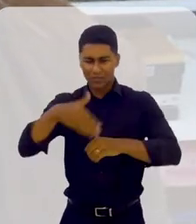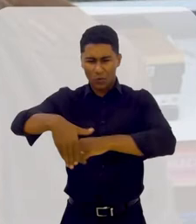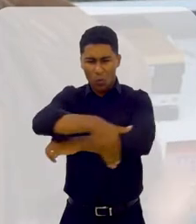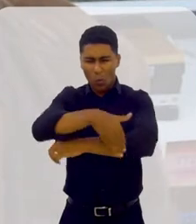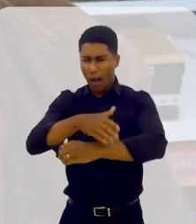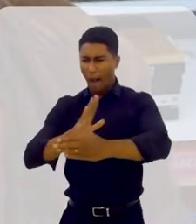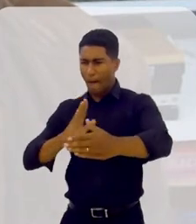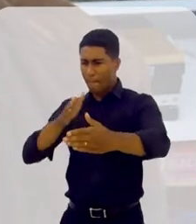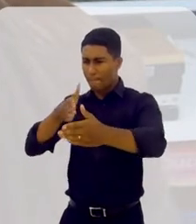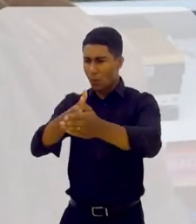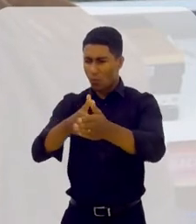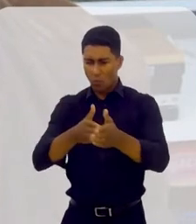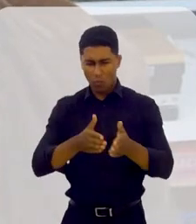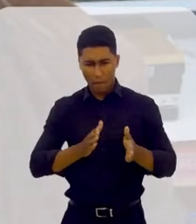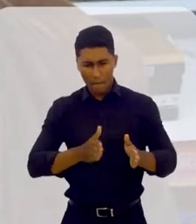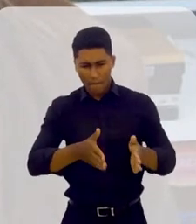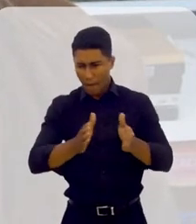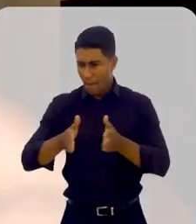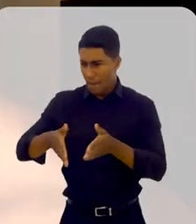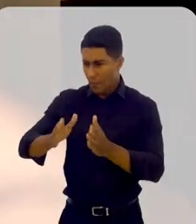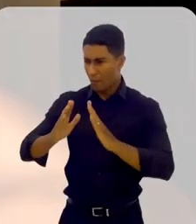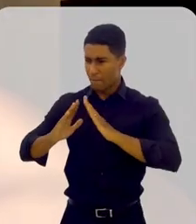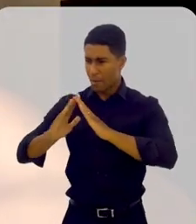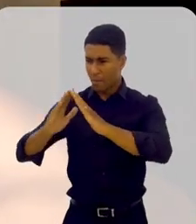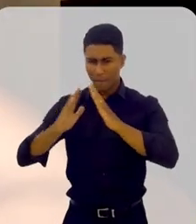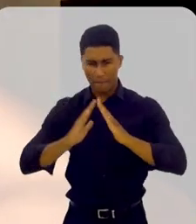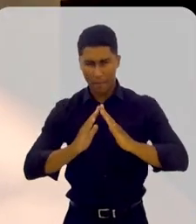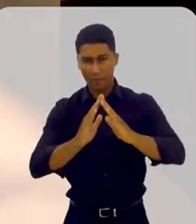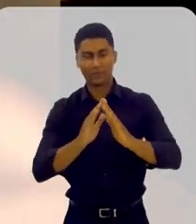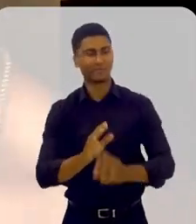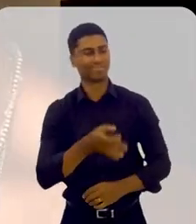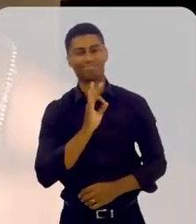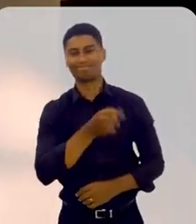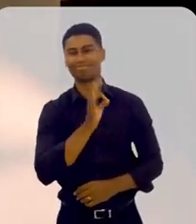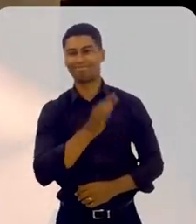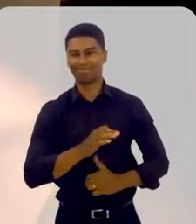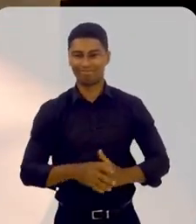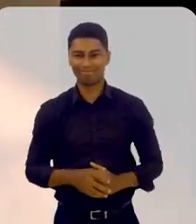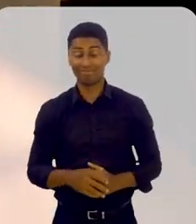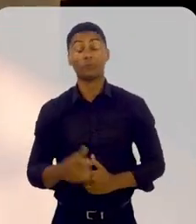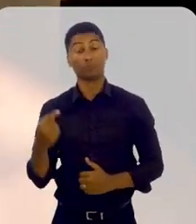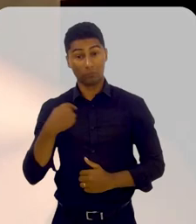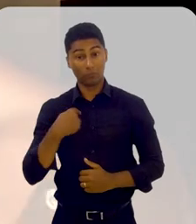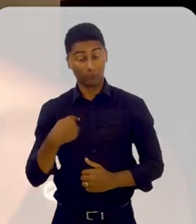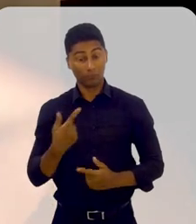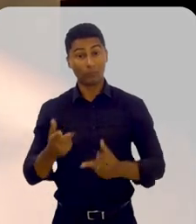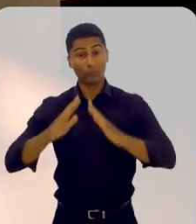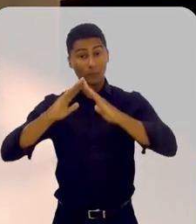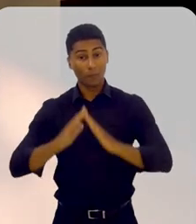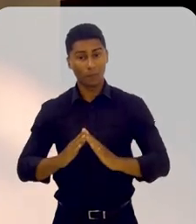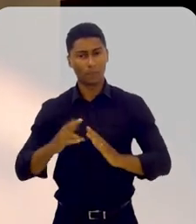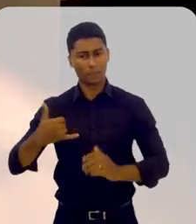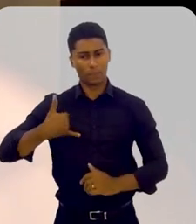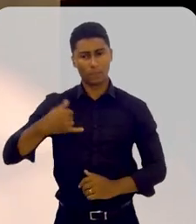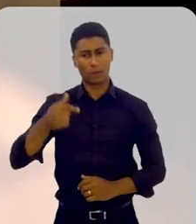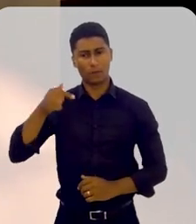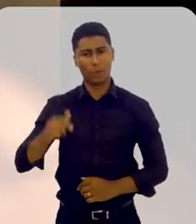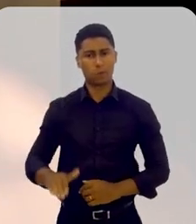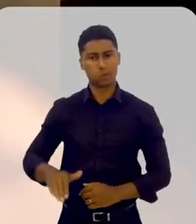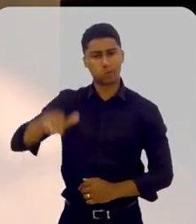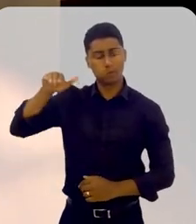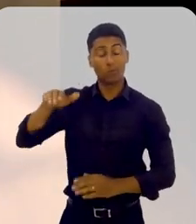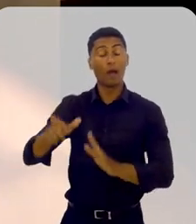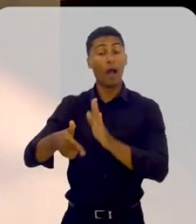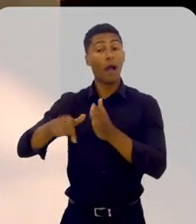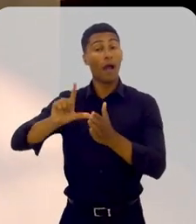você em saída, que ali isso facilitava esse contato. Era uma rua sem saída, que eu morei desde os 7 anos, e antes disso eu morava